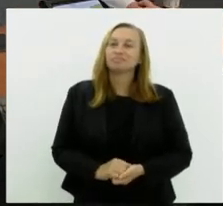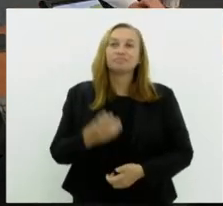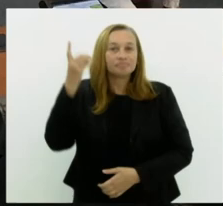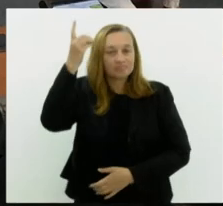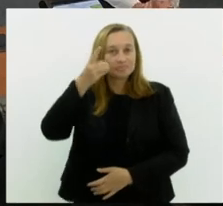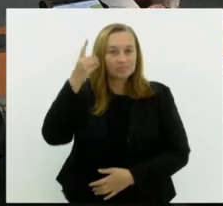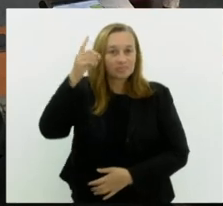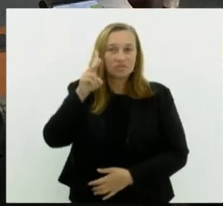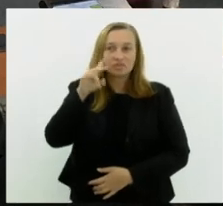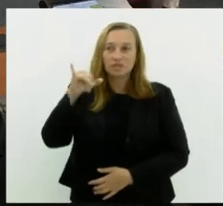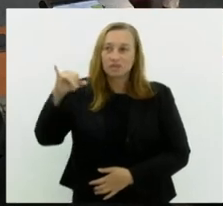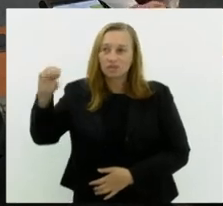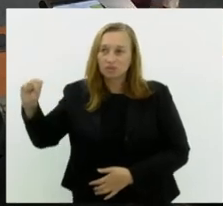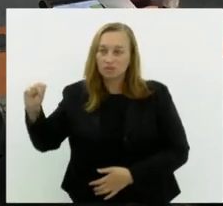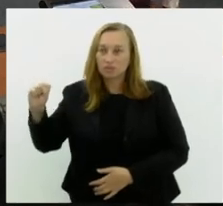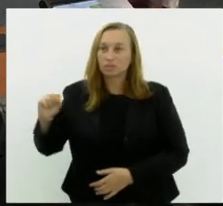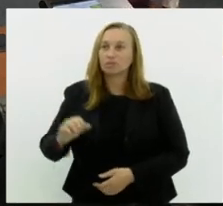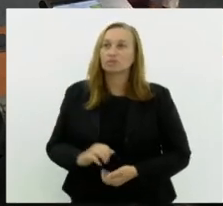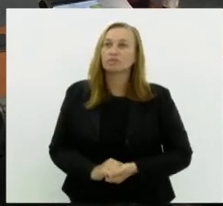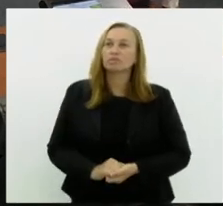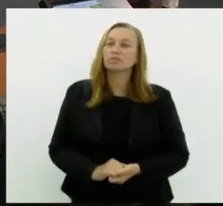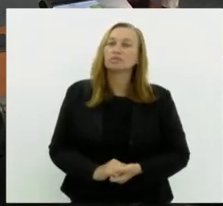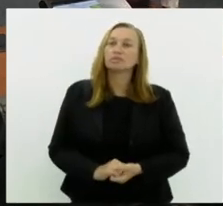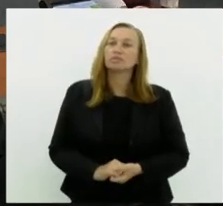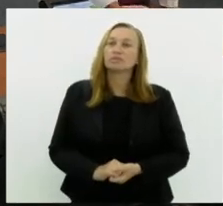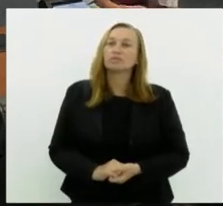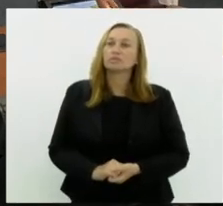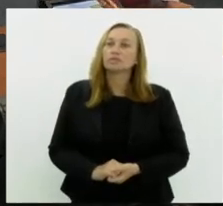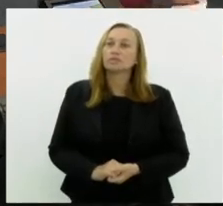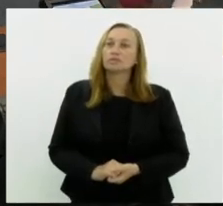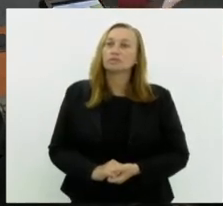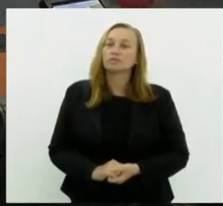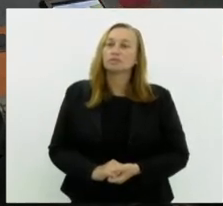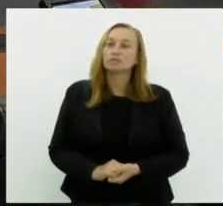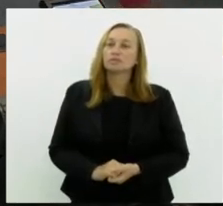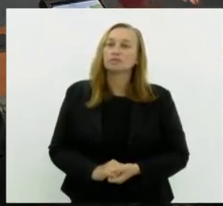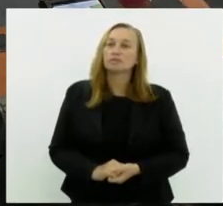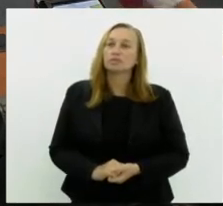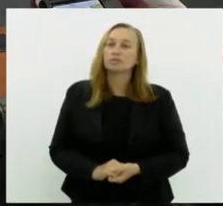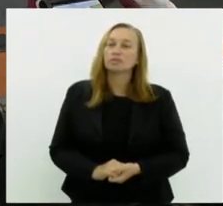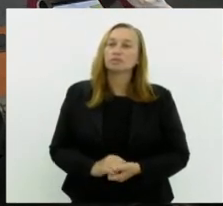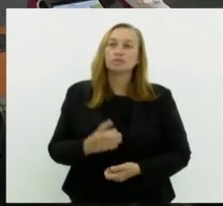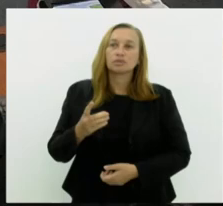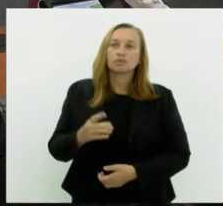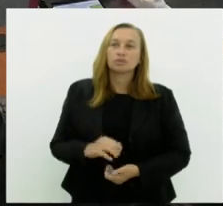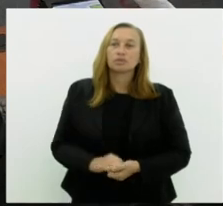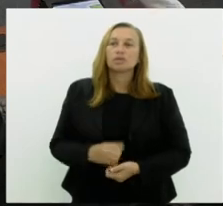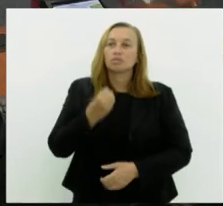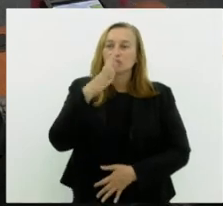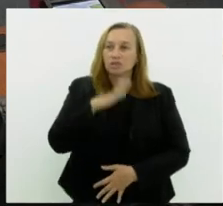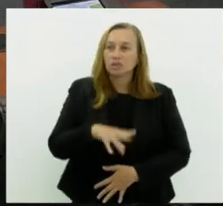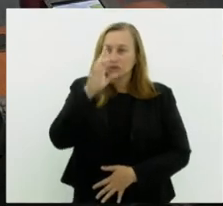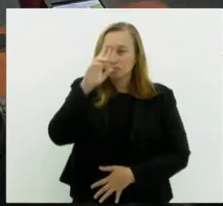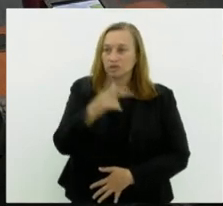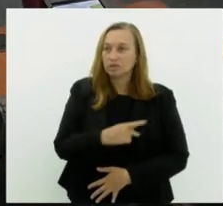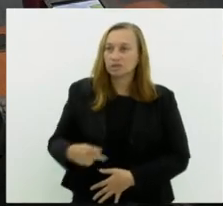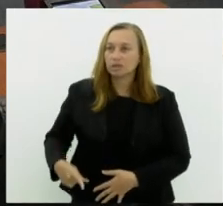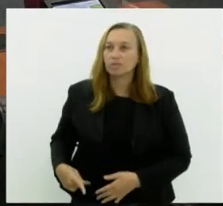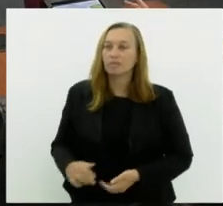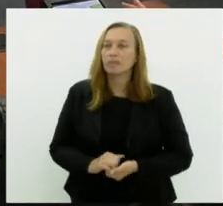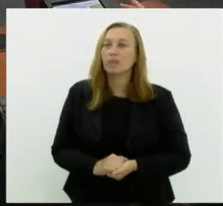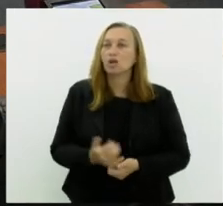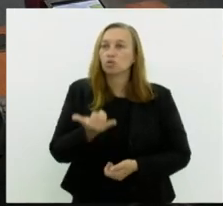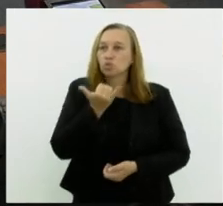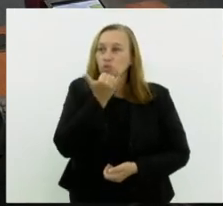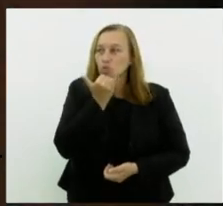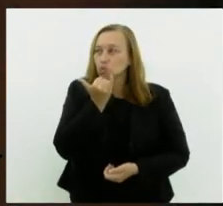Deputado Vinícius. Deputado Anderson Moraes. Boa tarde, presidente. Boa tarde. Desculpa